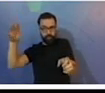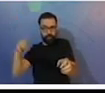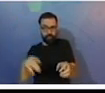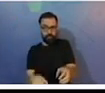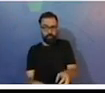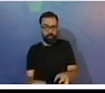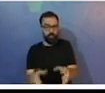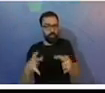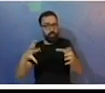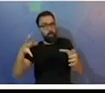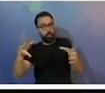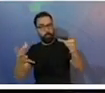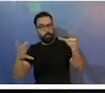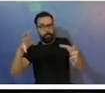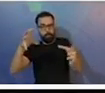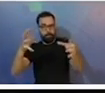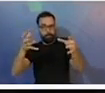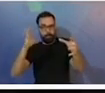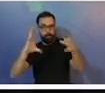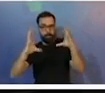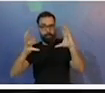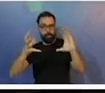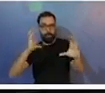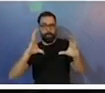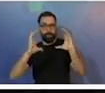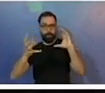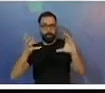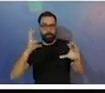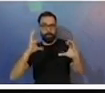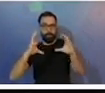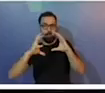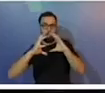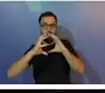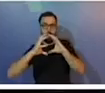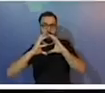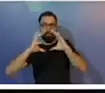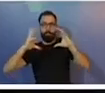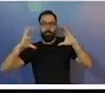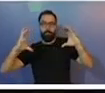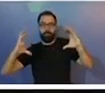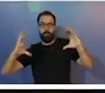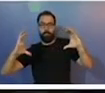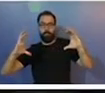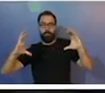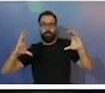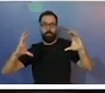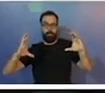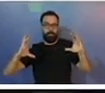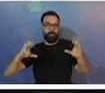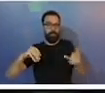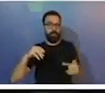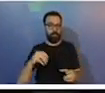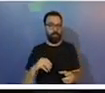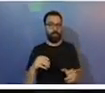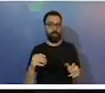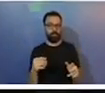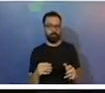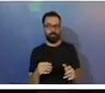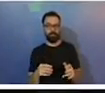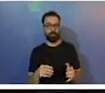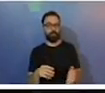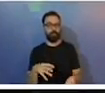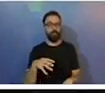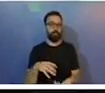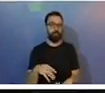Que divide o planeta em dois hemisférios, como o Equador divide em parte de cima e parte de baixo, né?